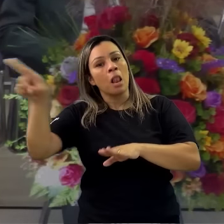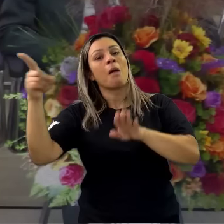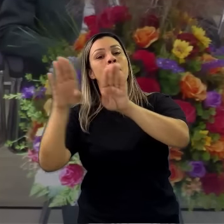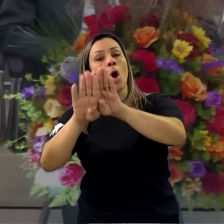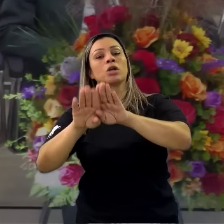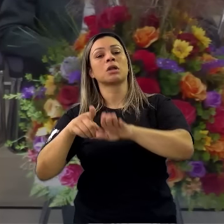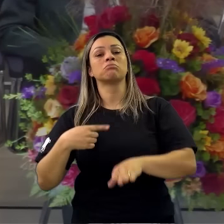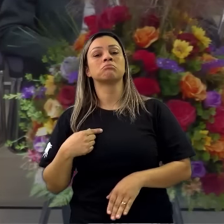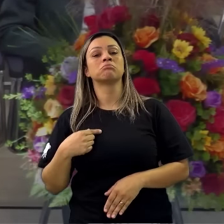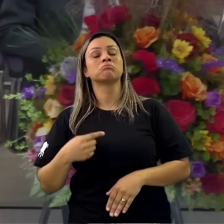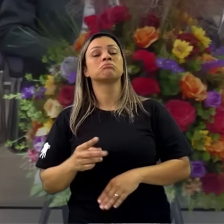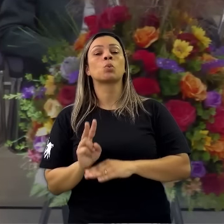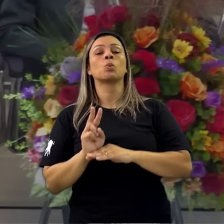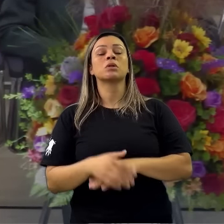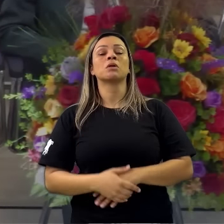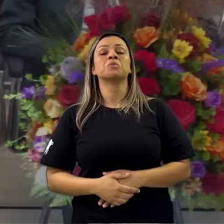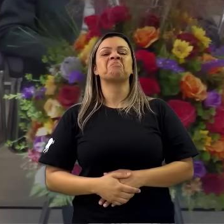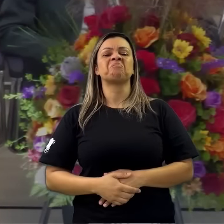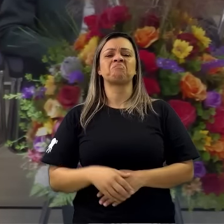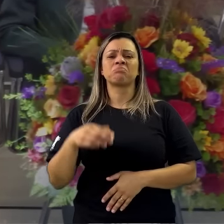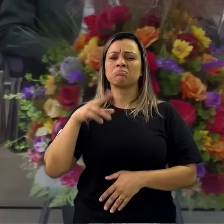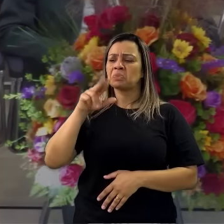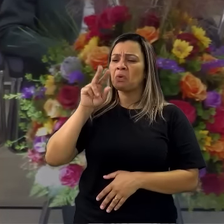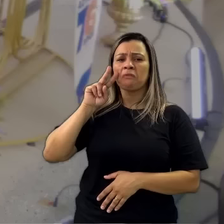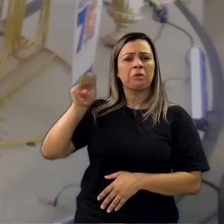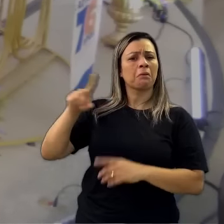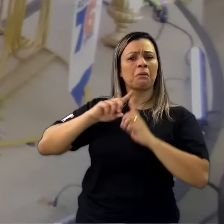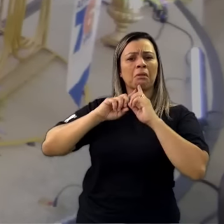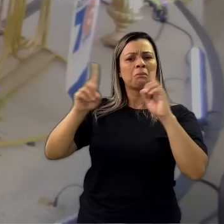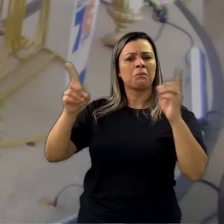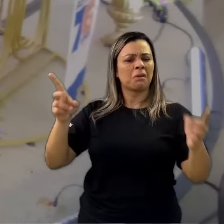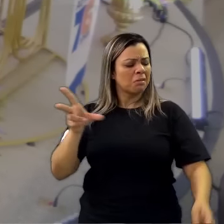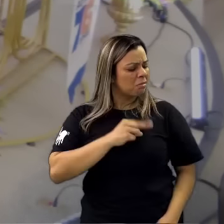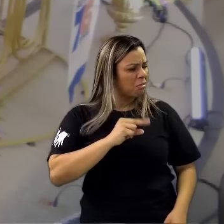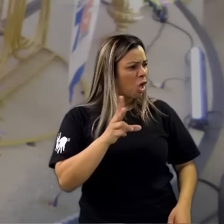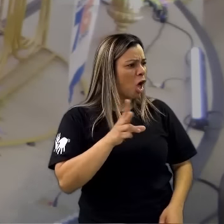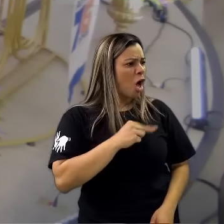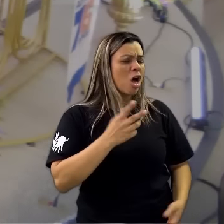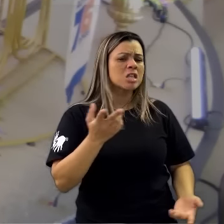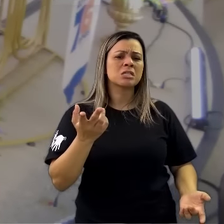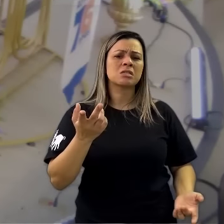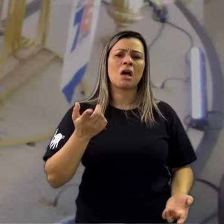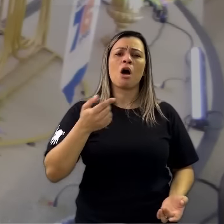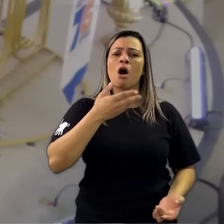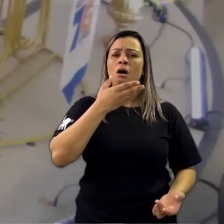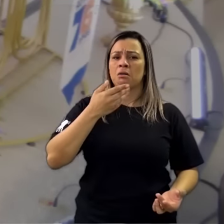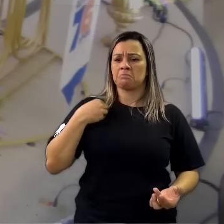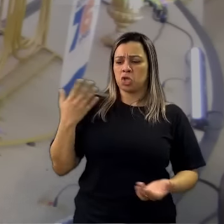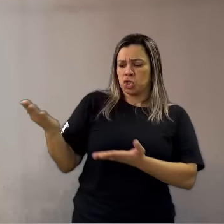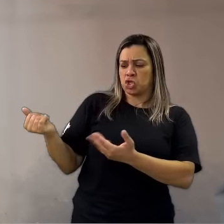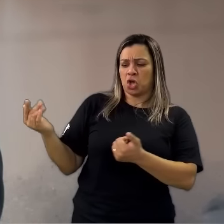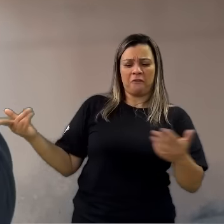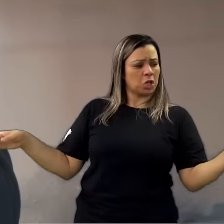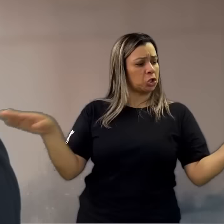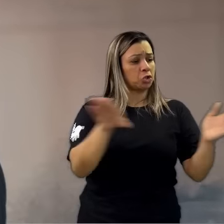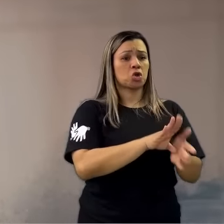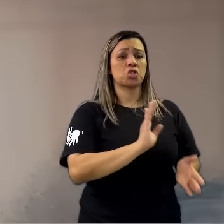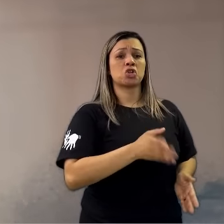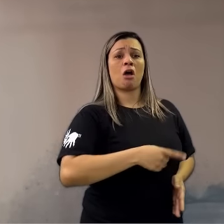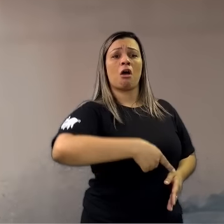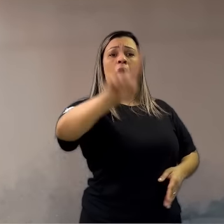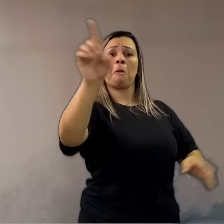pé na porta eu nunca vi um irmão Joaquim murmurar eu nunca vi o irmão Joaquim dizer chegou ontem lá em cima e eu ainda continuo aqui tem gente que Jesus chamou para